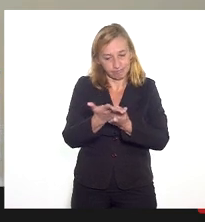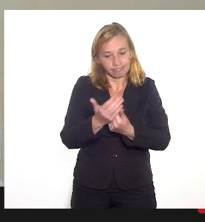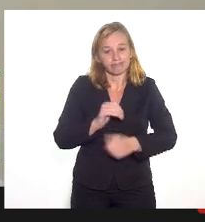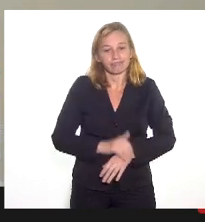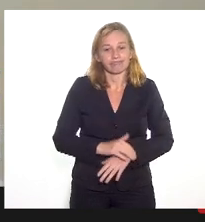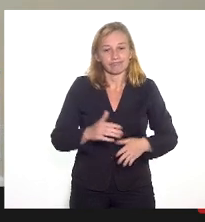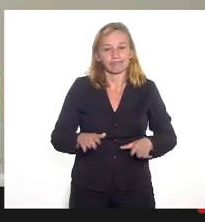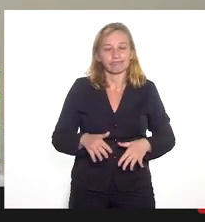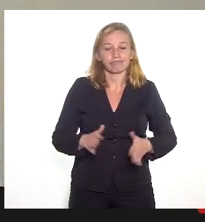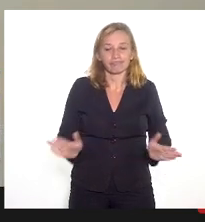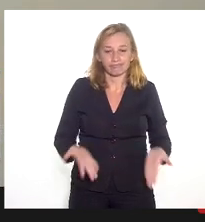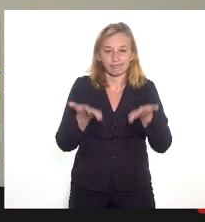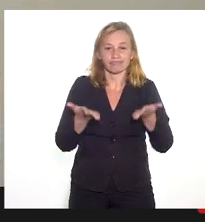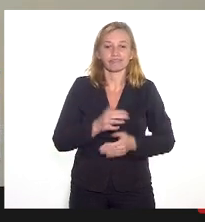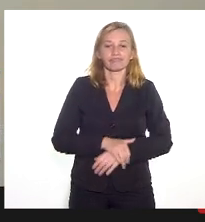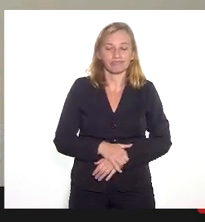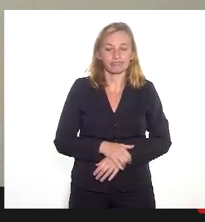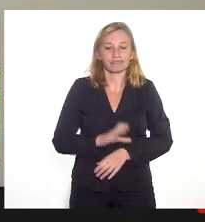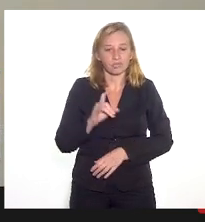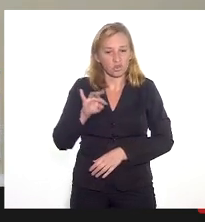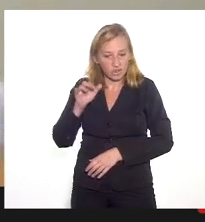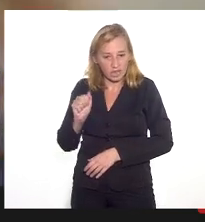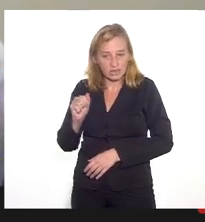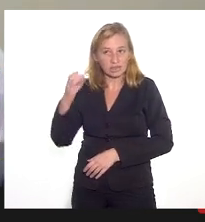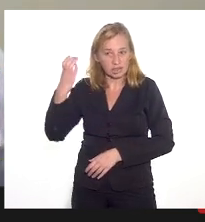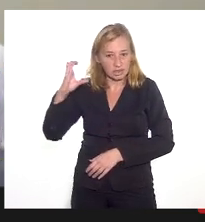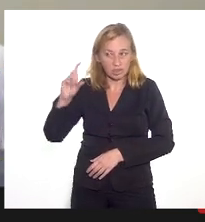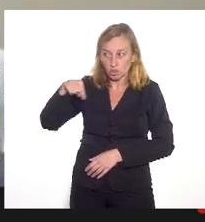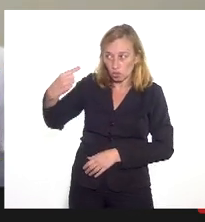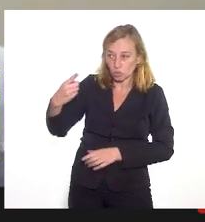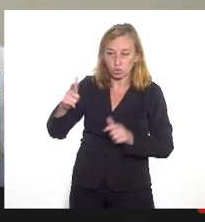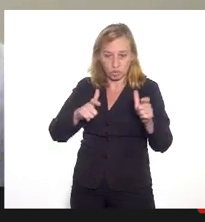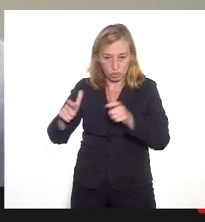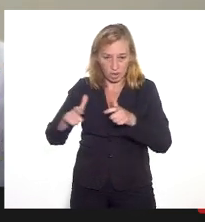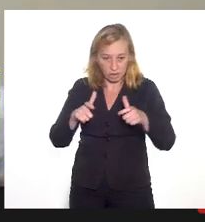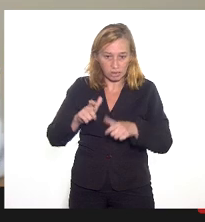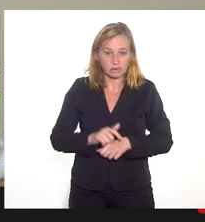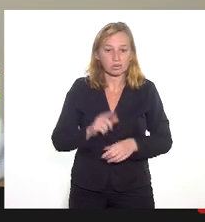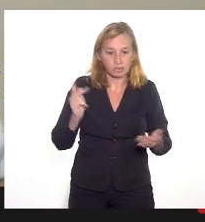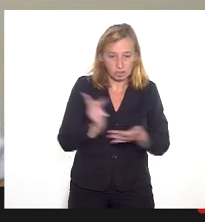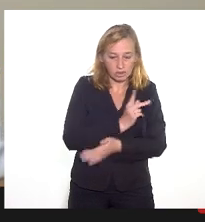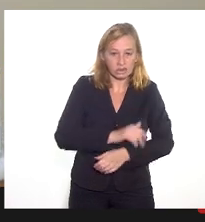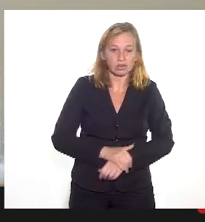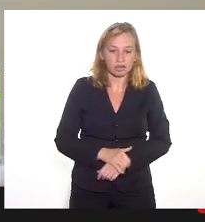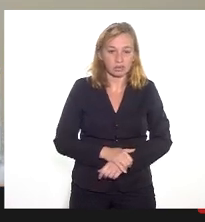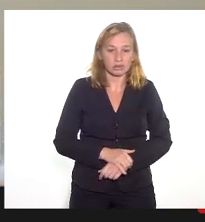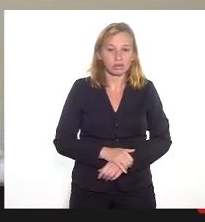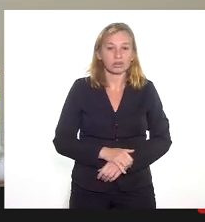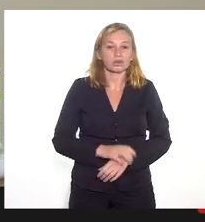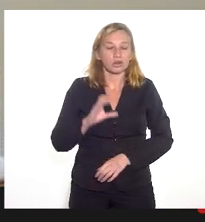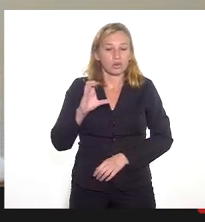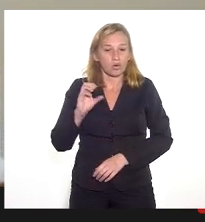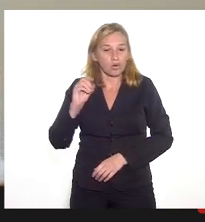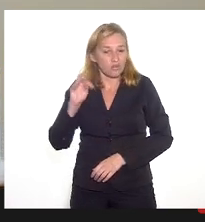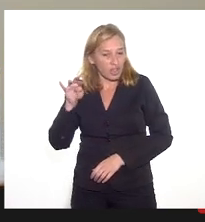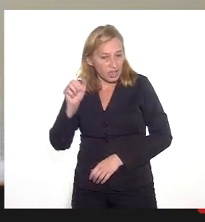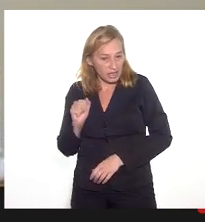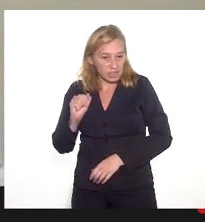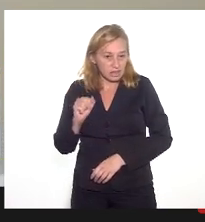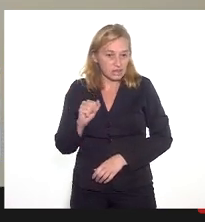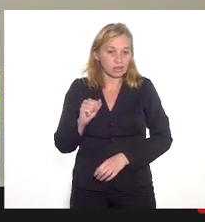a iniciativa de realização da Conferência de Niterói e em outros lugares quando isso acontecer, porque as conferências são, como a gente mencionou